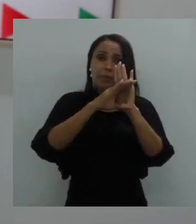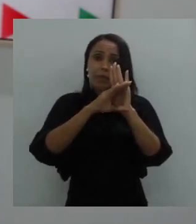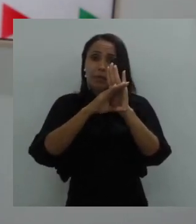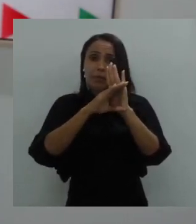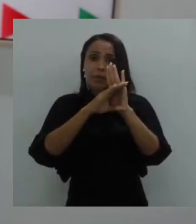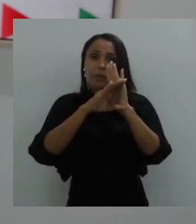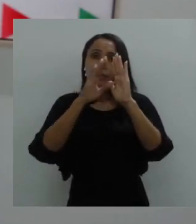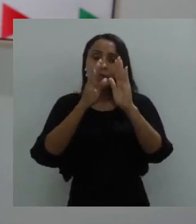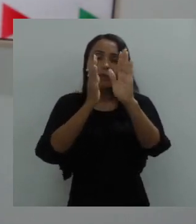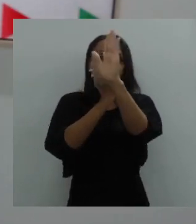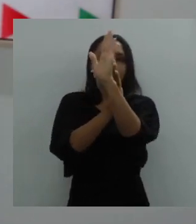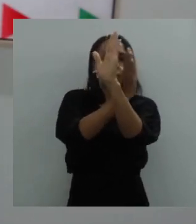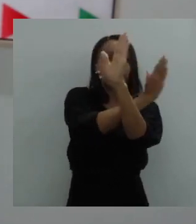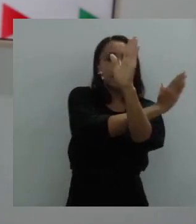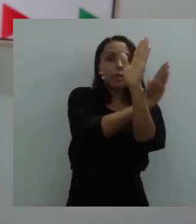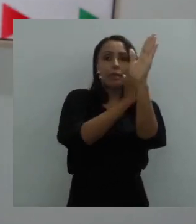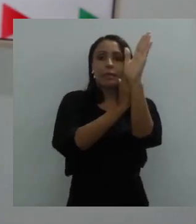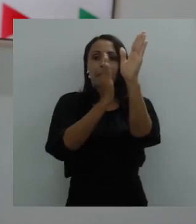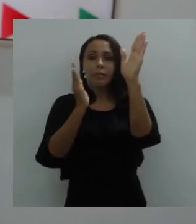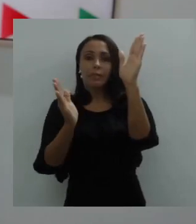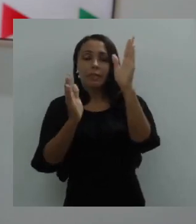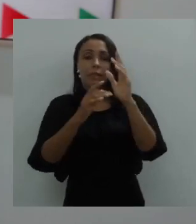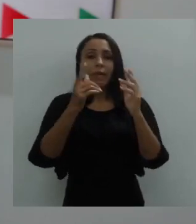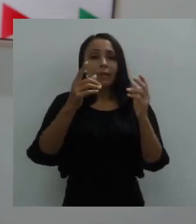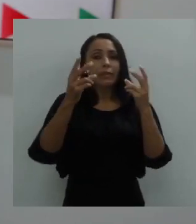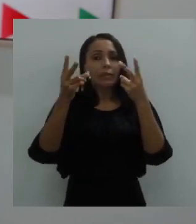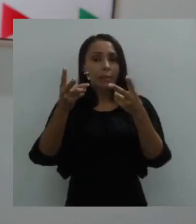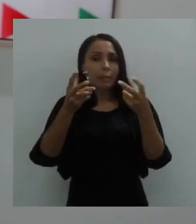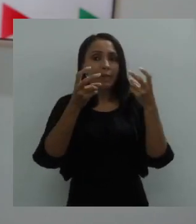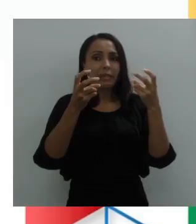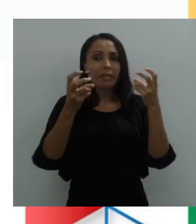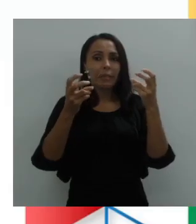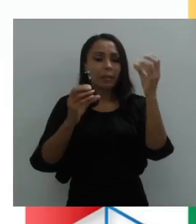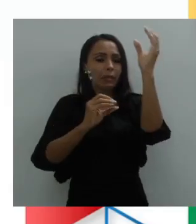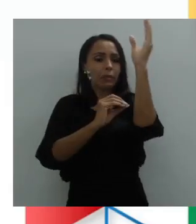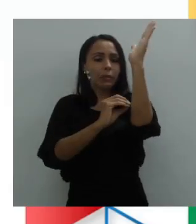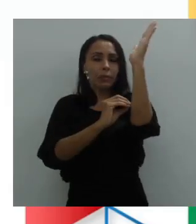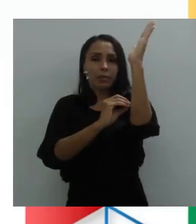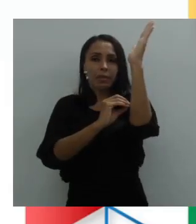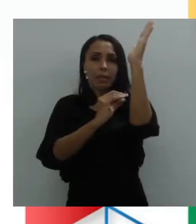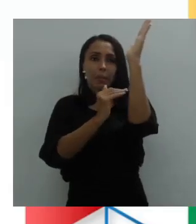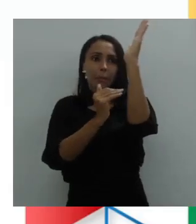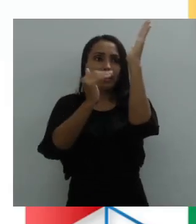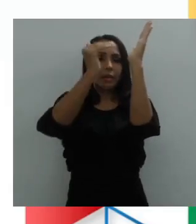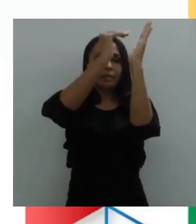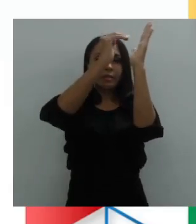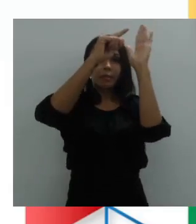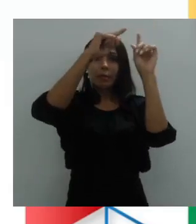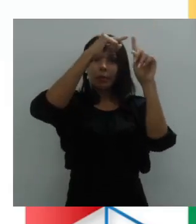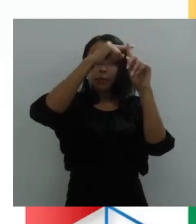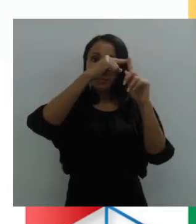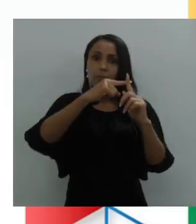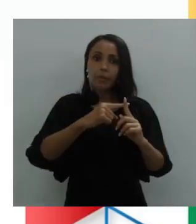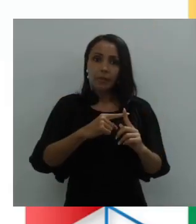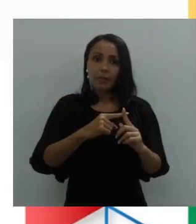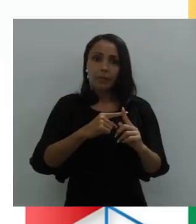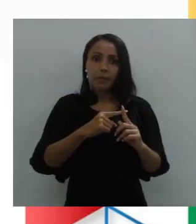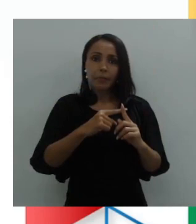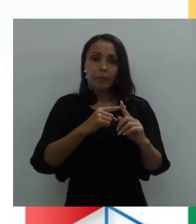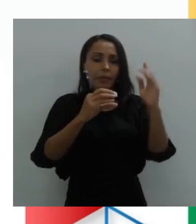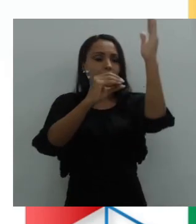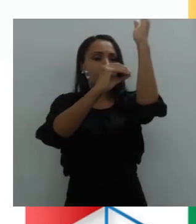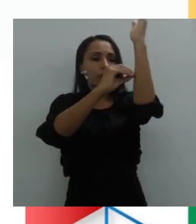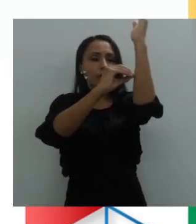esquerda, a gente pode ver no eixo das ordenadas, do zero para cima são os números positivos. E do zero